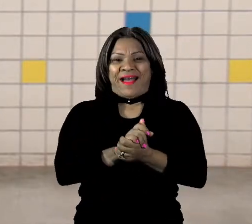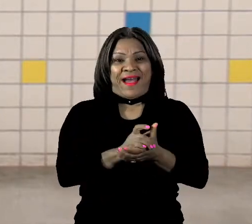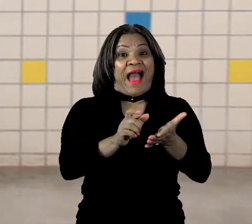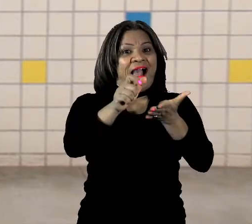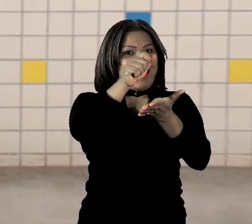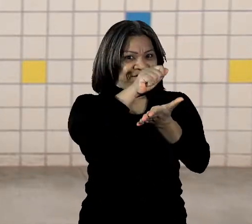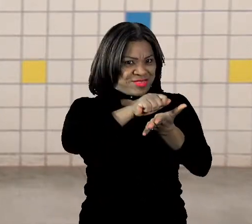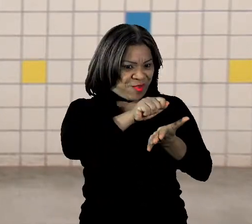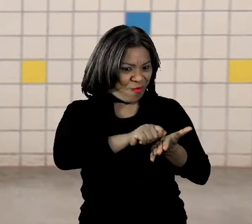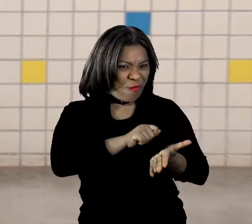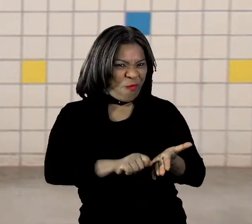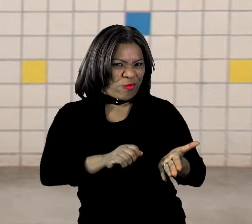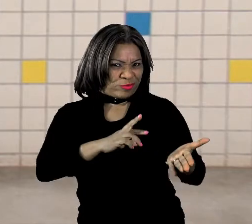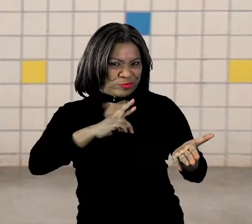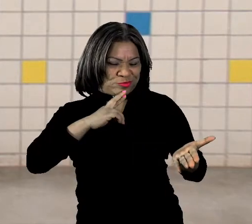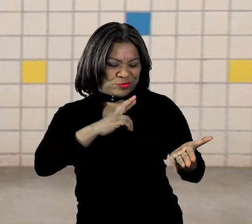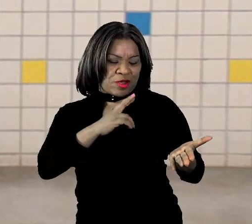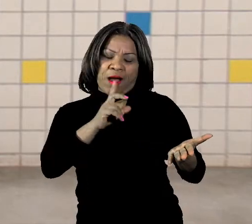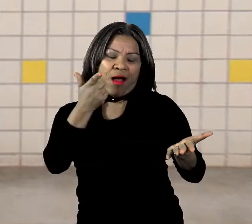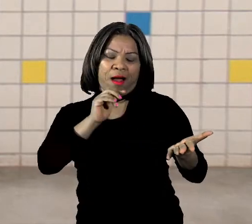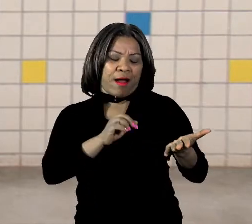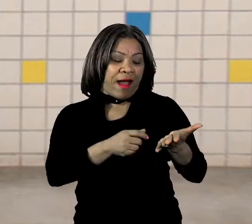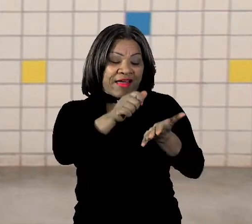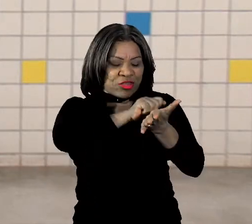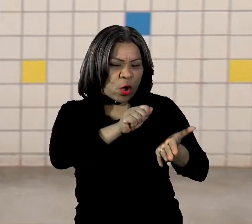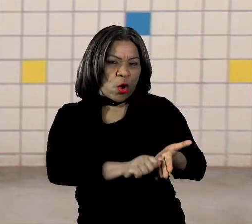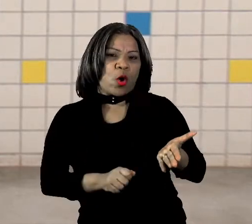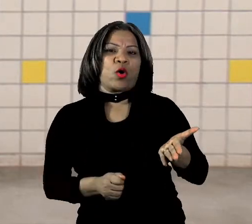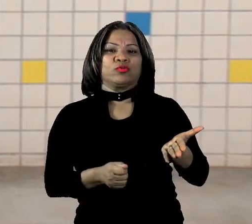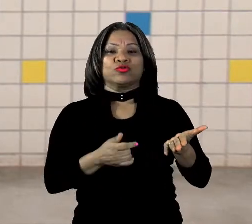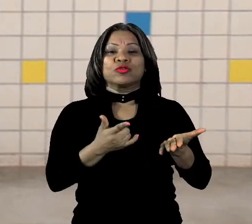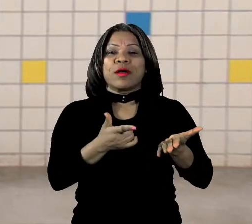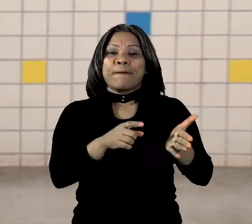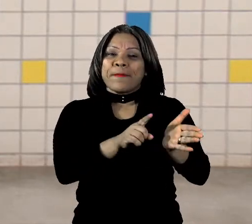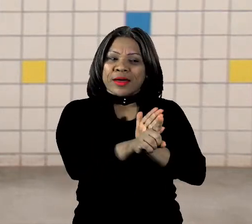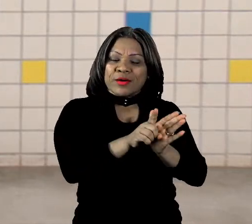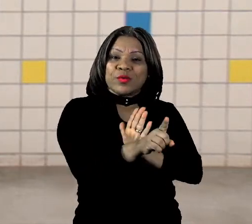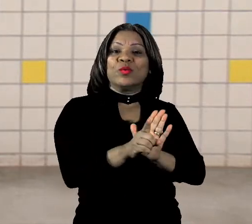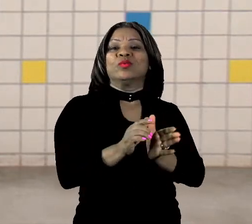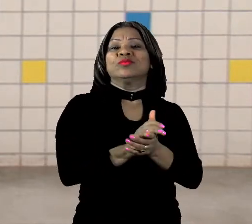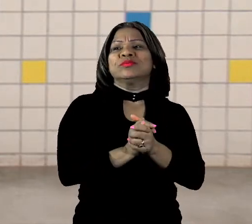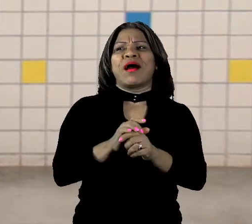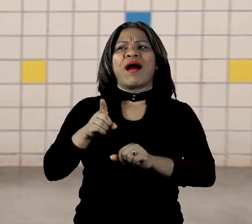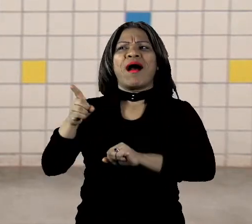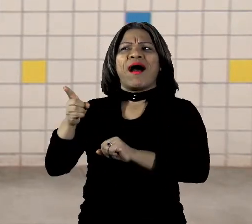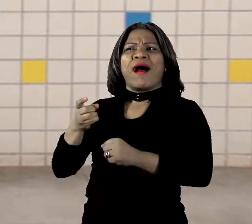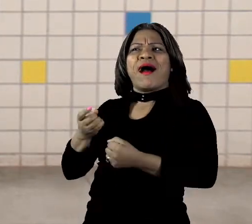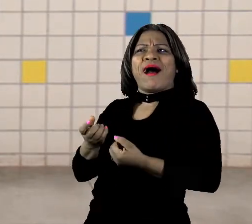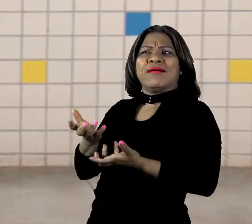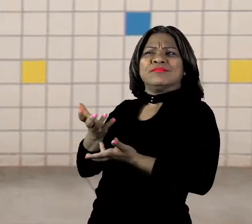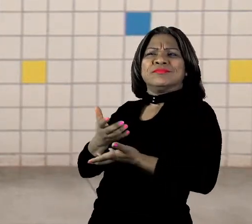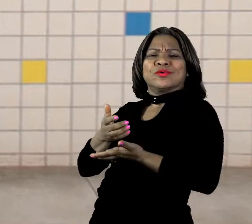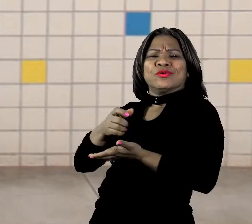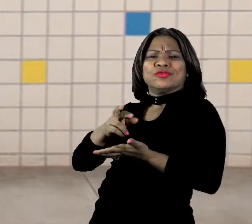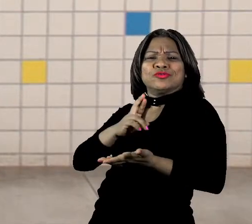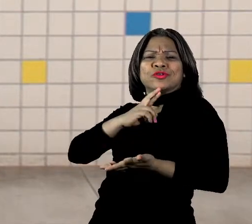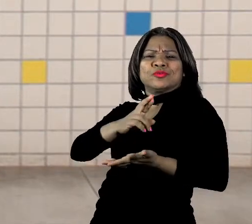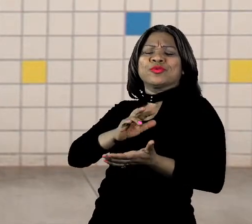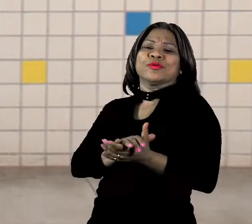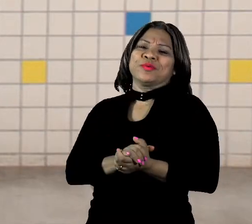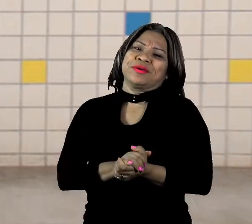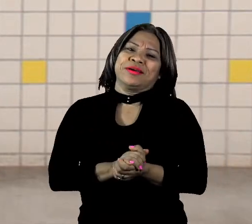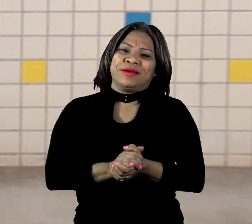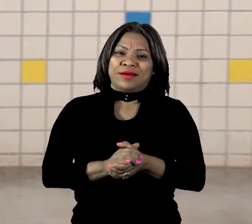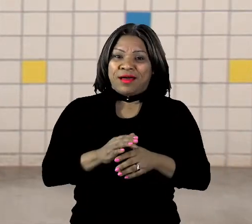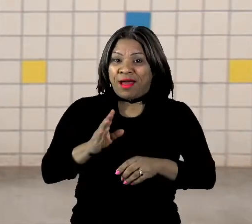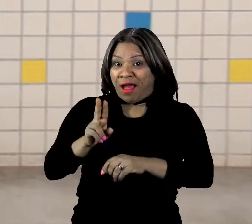caderno e tenta o que eles iriam responder. Use a imaginação de vocês. Mas agora nós vamos fazer um treino. Eu